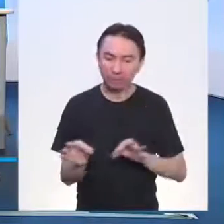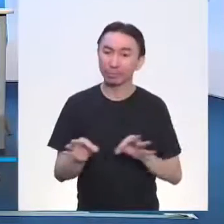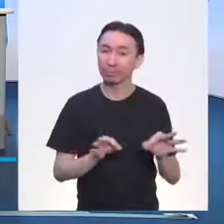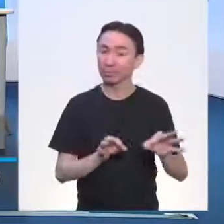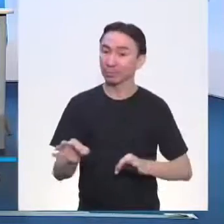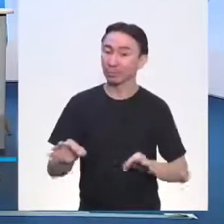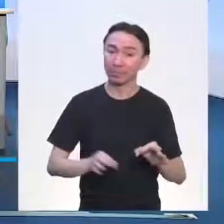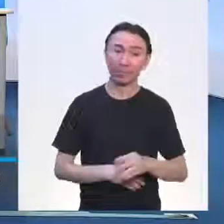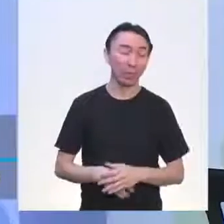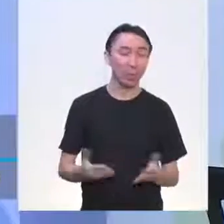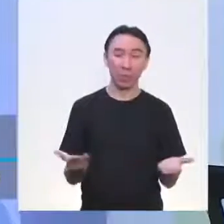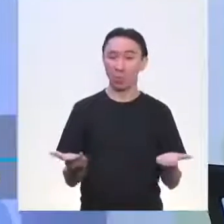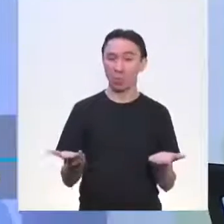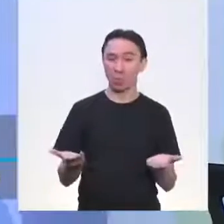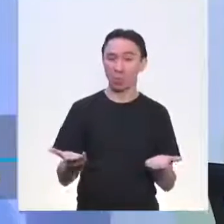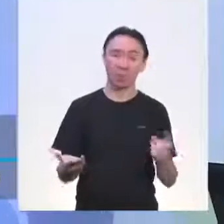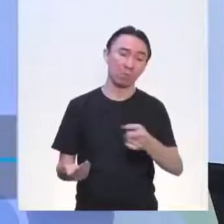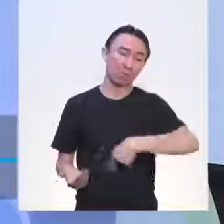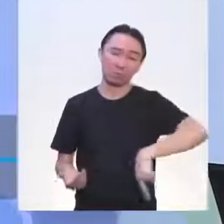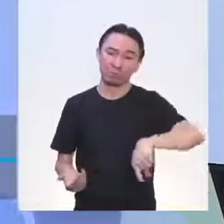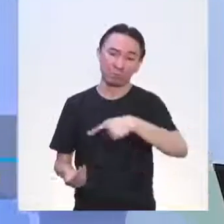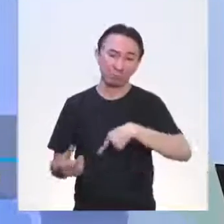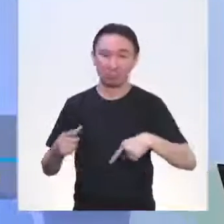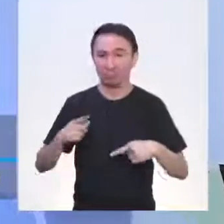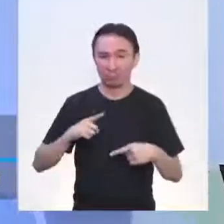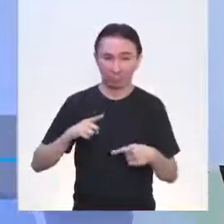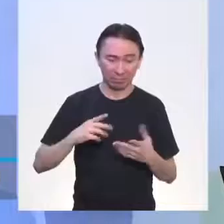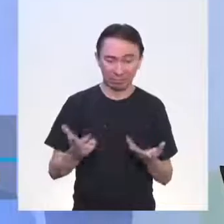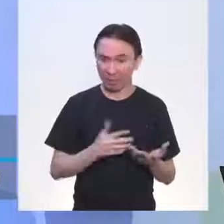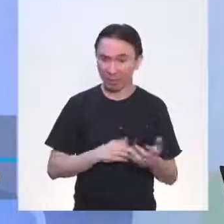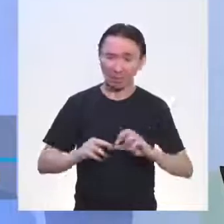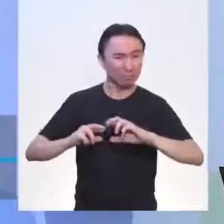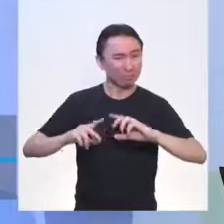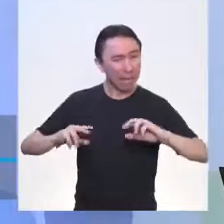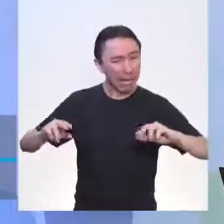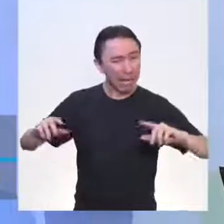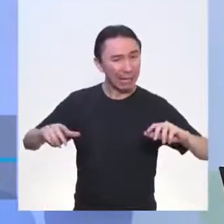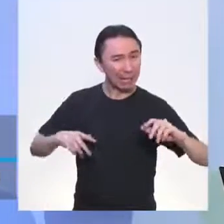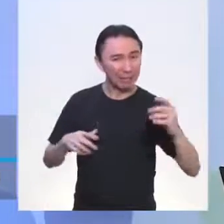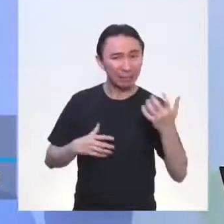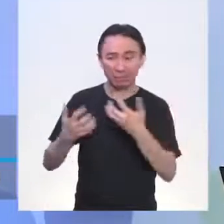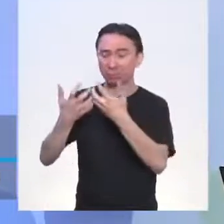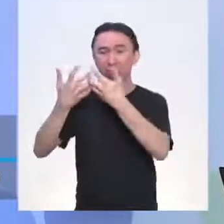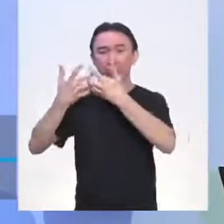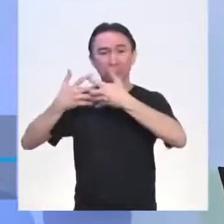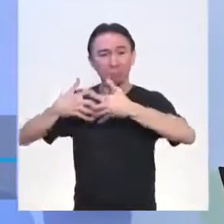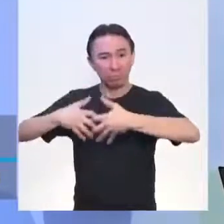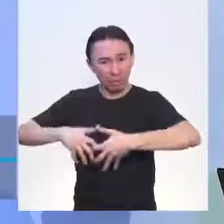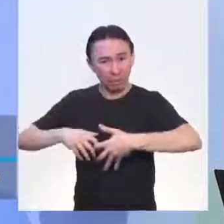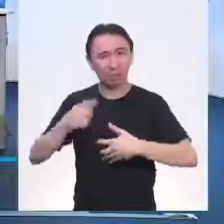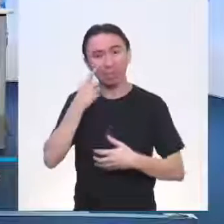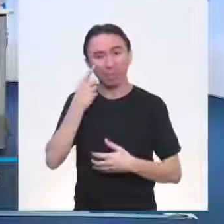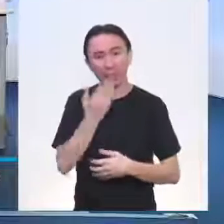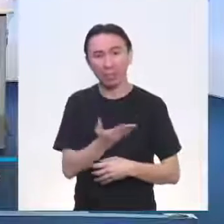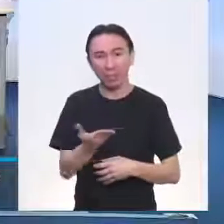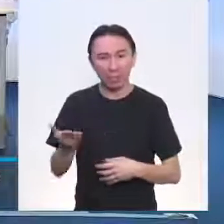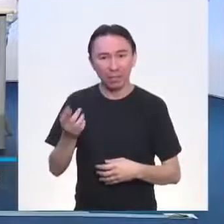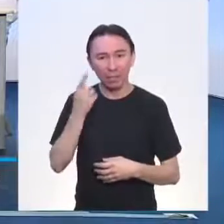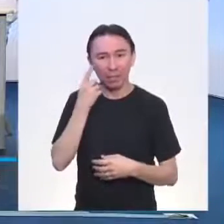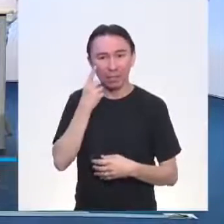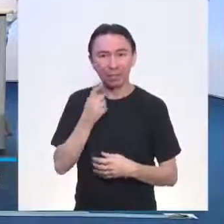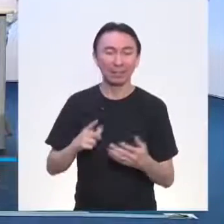um esforço mínimo de máquinas todas automatizadas. Veja só que interessante, né, Ed? Opa!